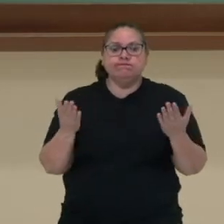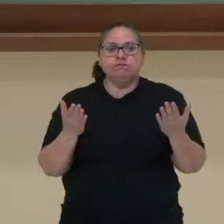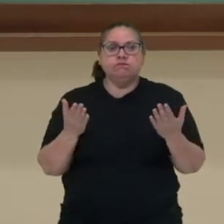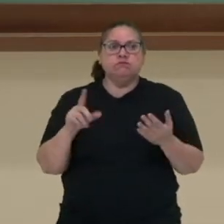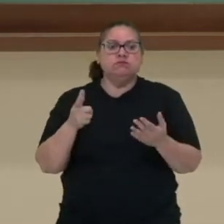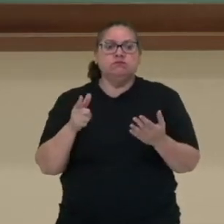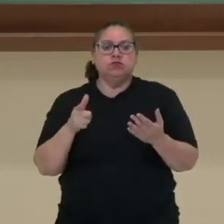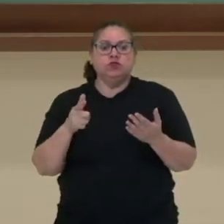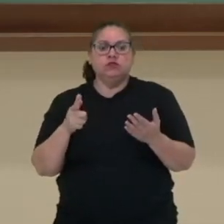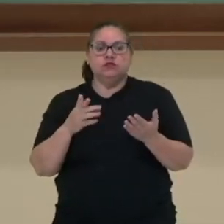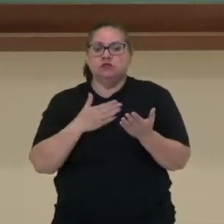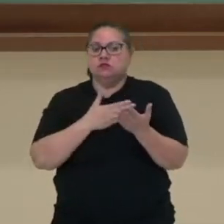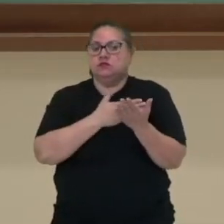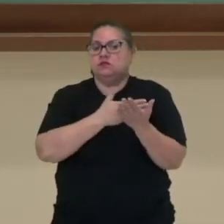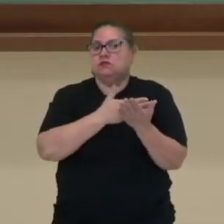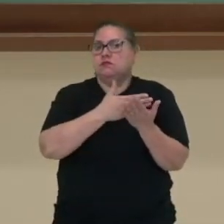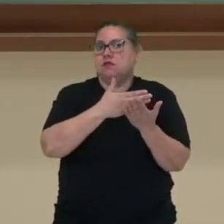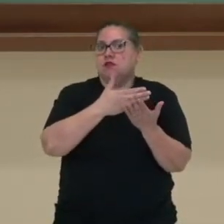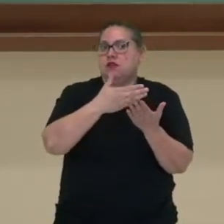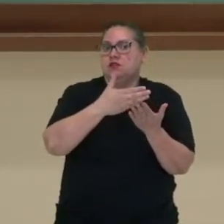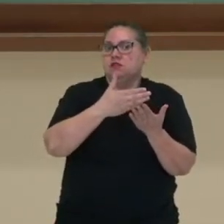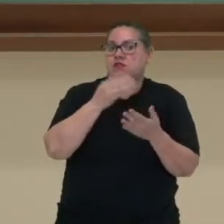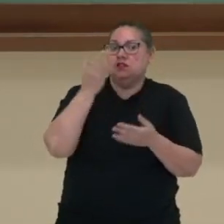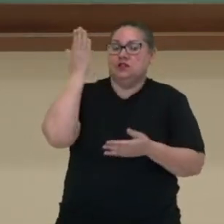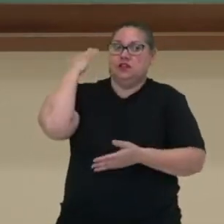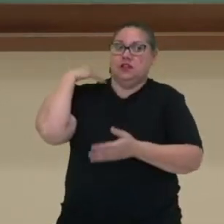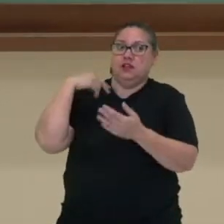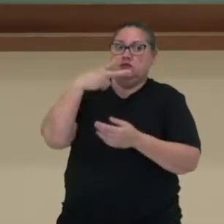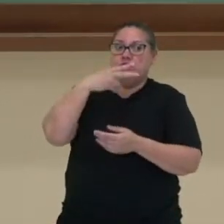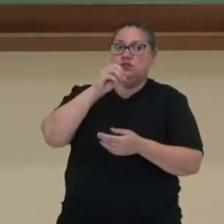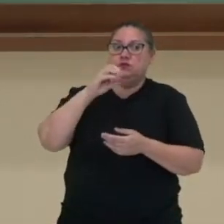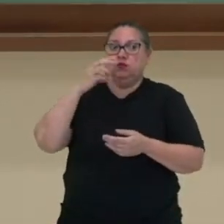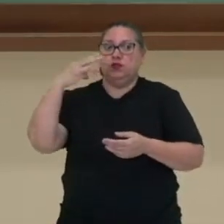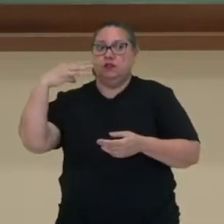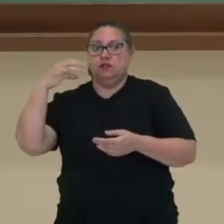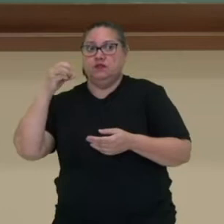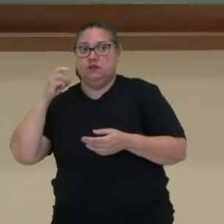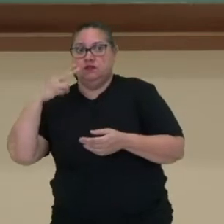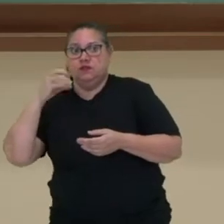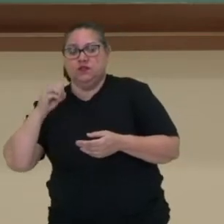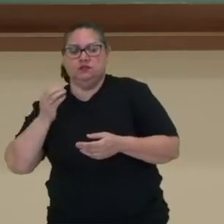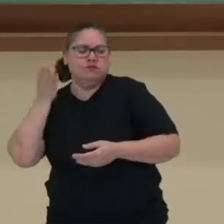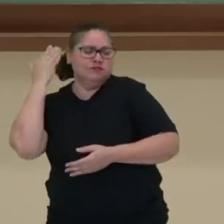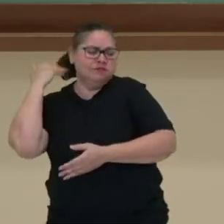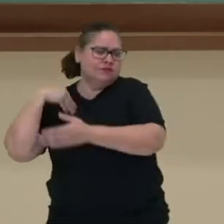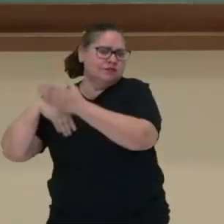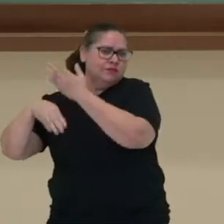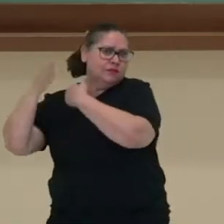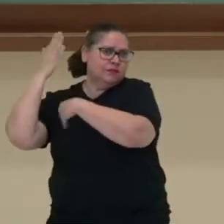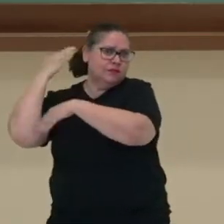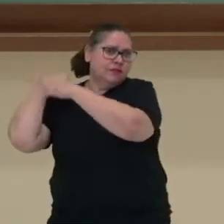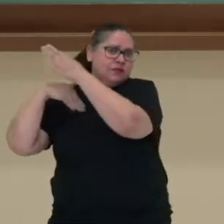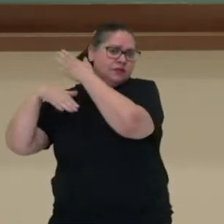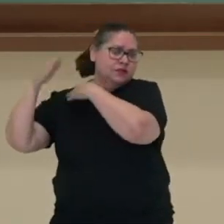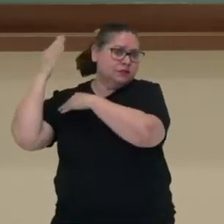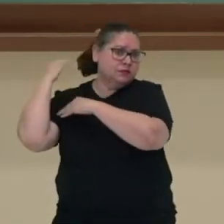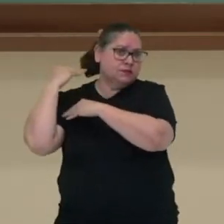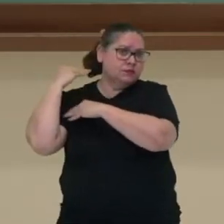teve início em março de 2020. É uma discussão que vem de muito